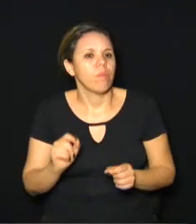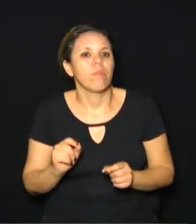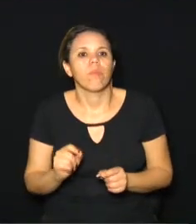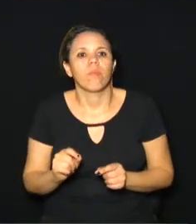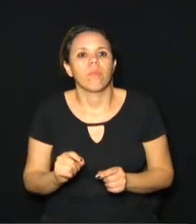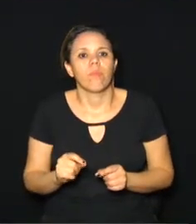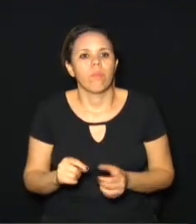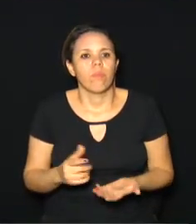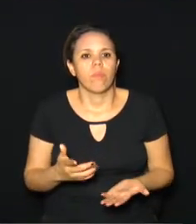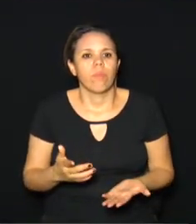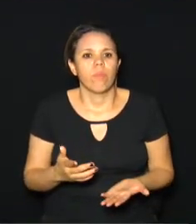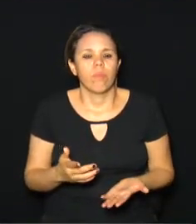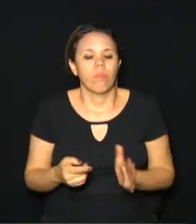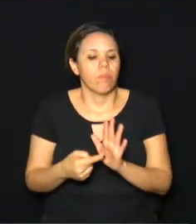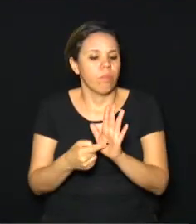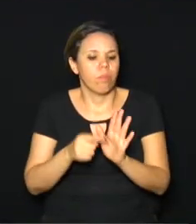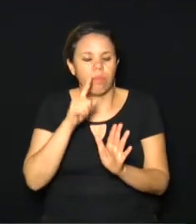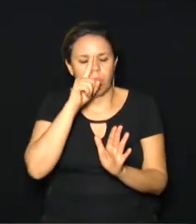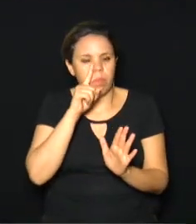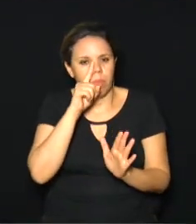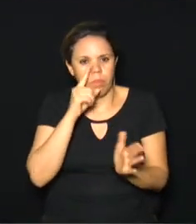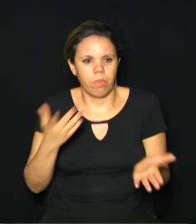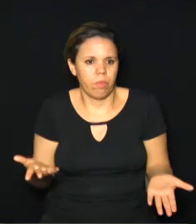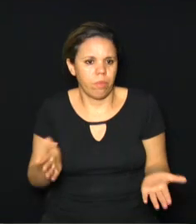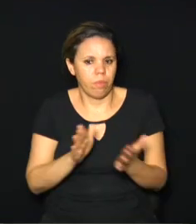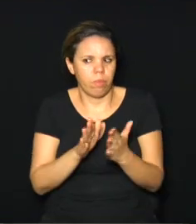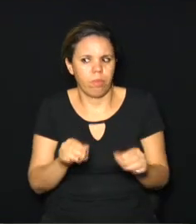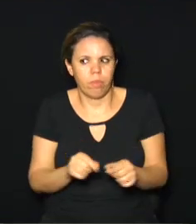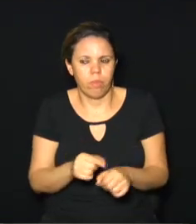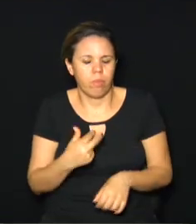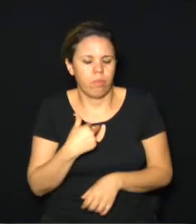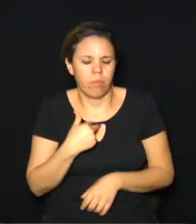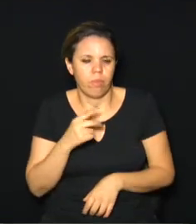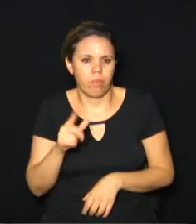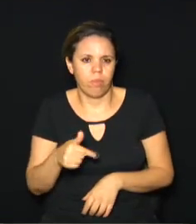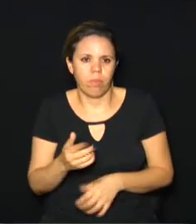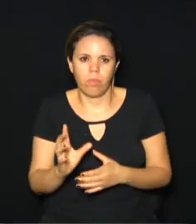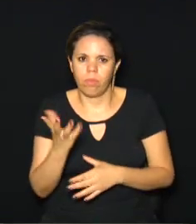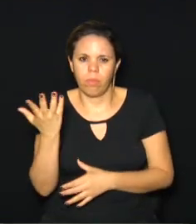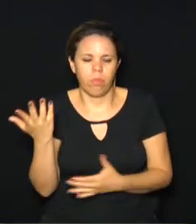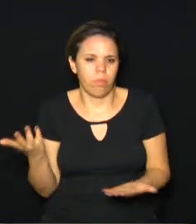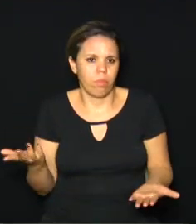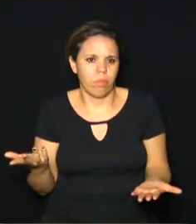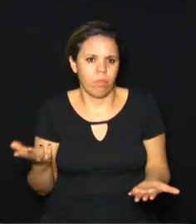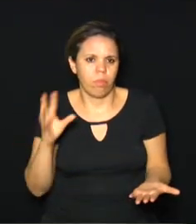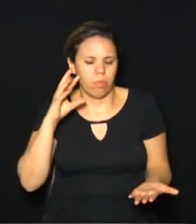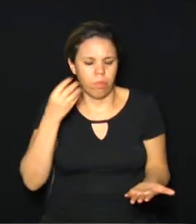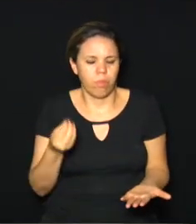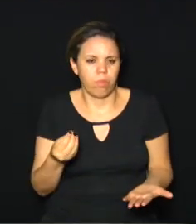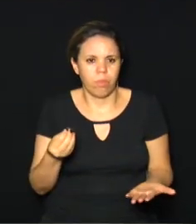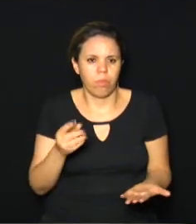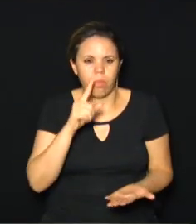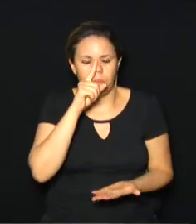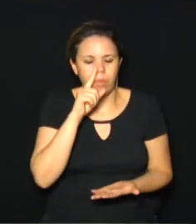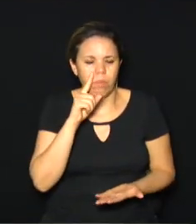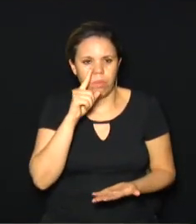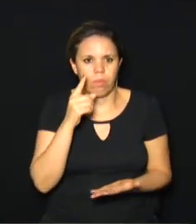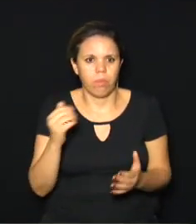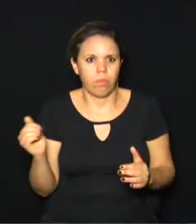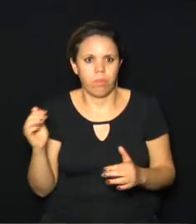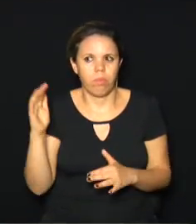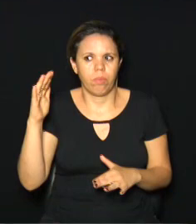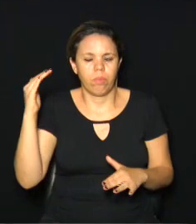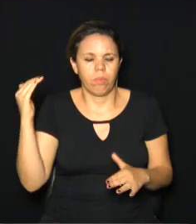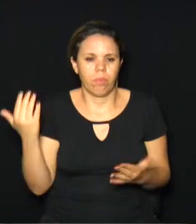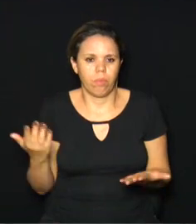ficarem expostos aí a riscos, né? O que é bem razoável se entender ao risco altíssimo que é